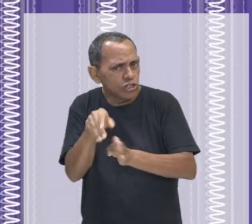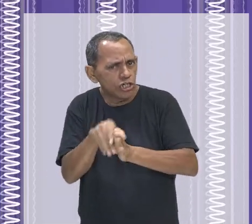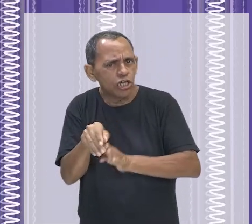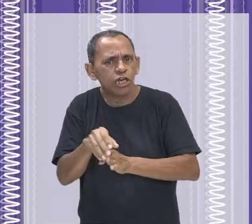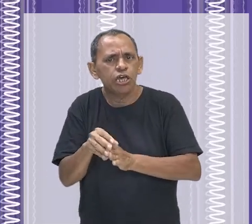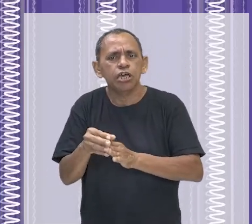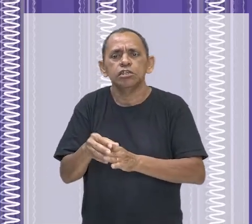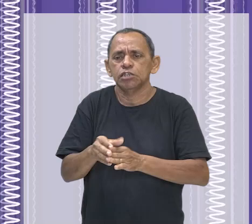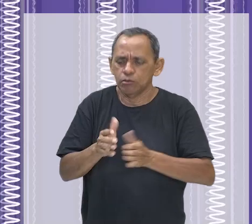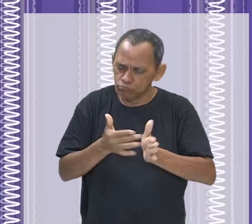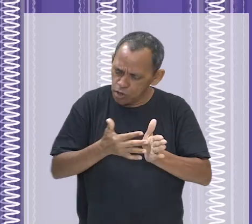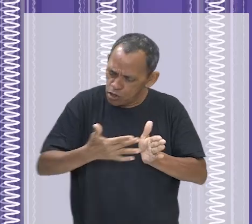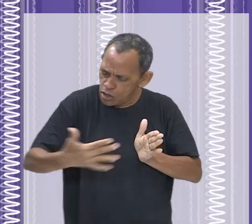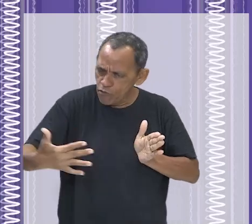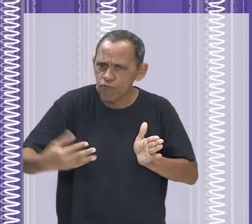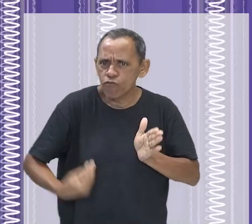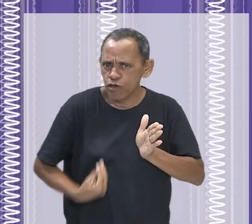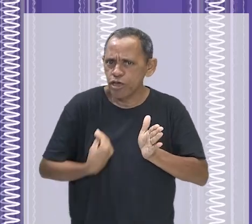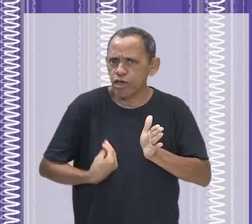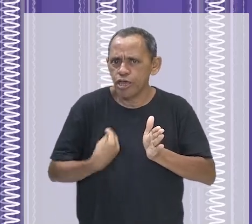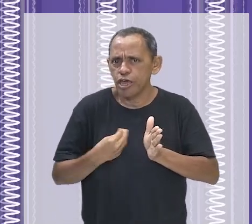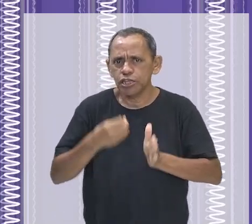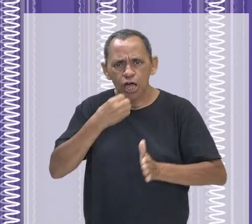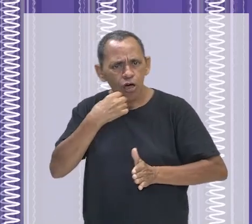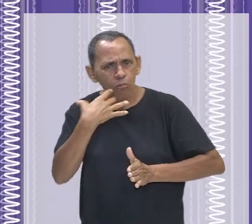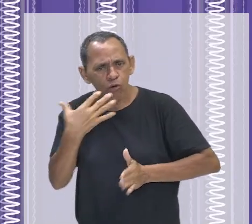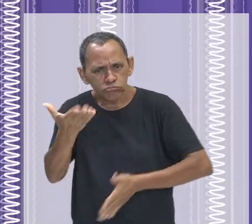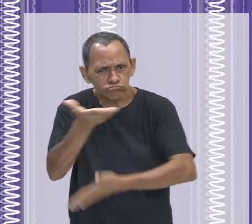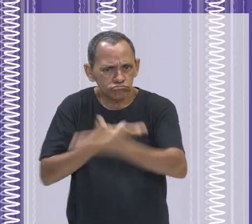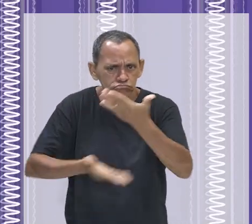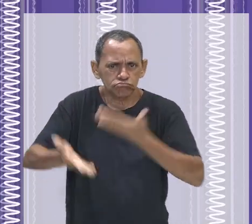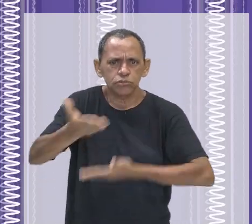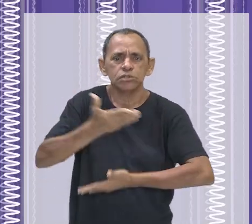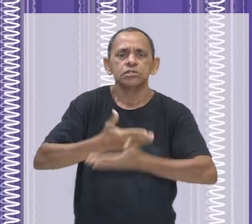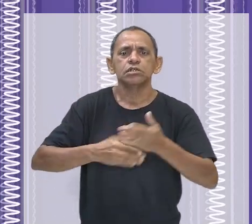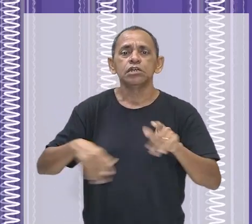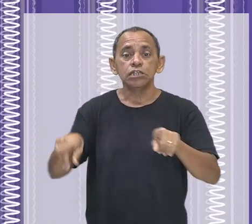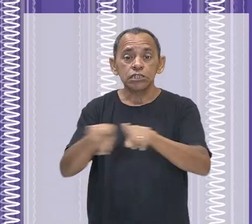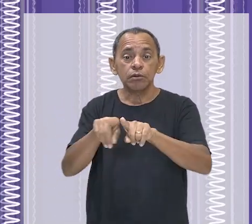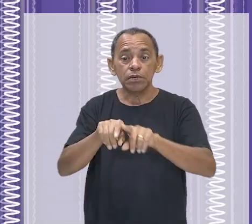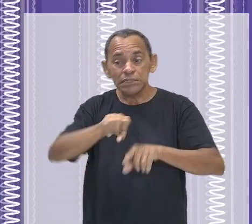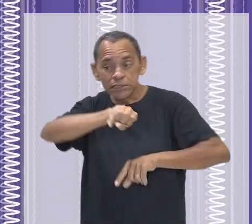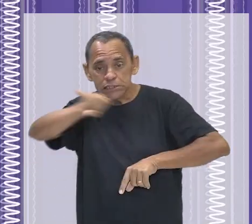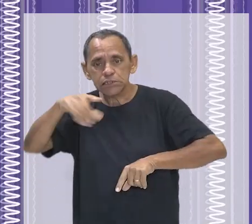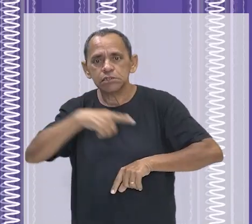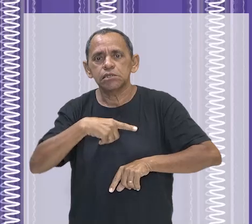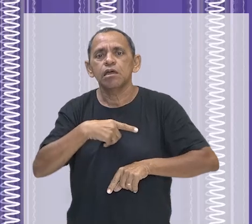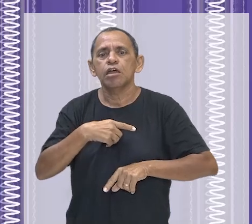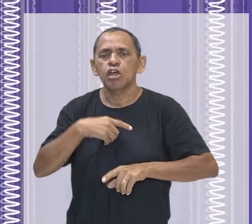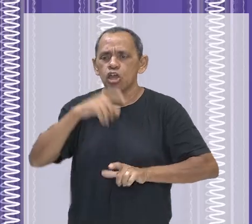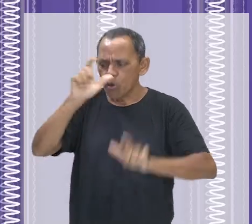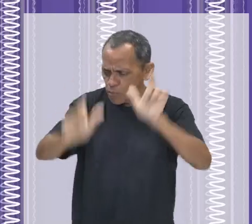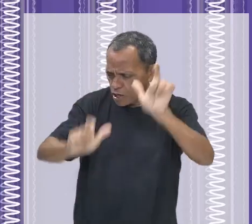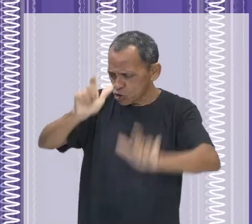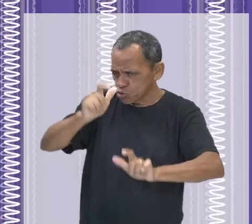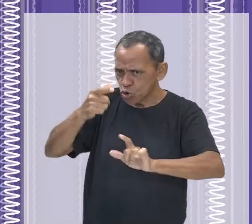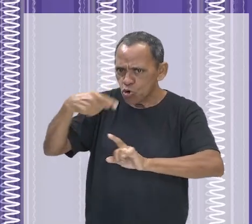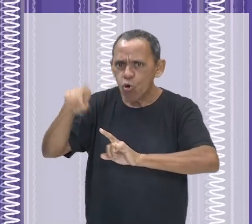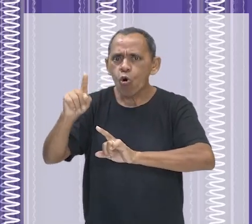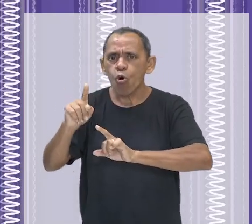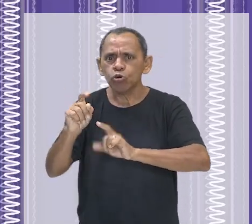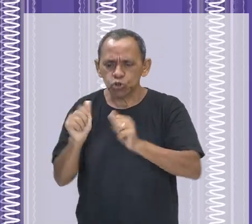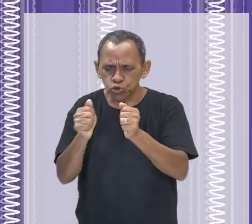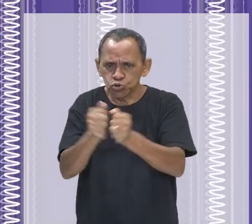convivência. E até se não houver pessoas ao teu redor para você fazer o certo, ainda assim, são valores que